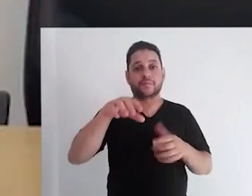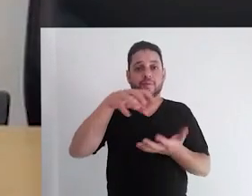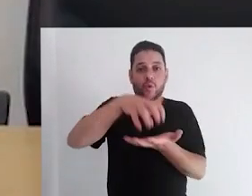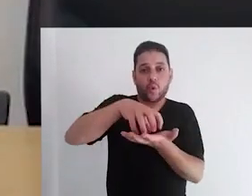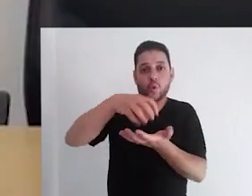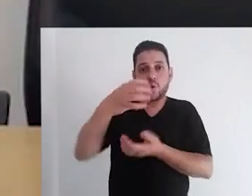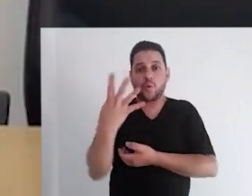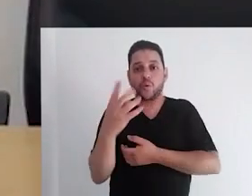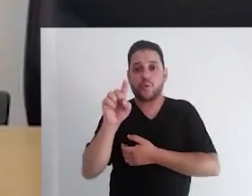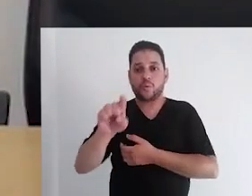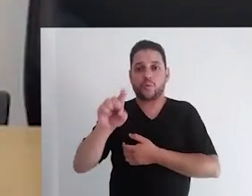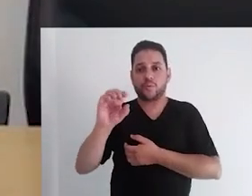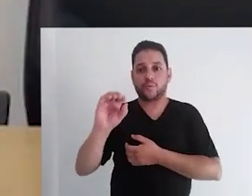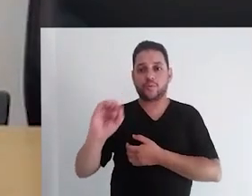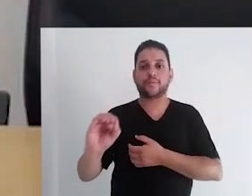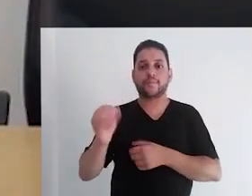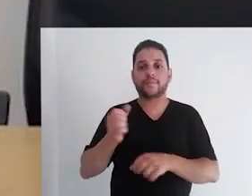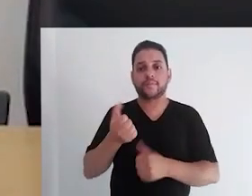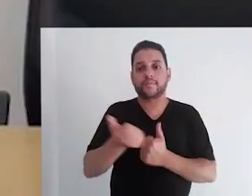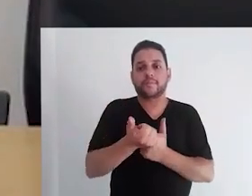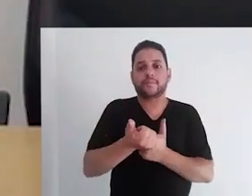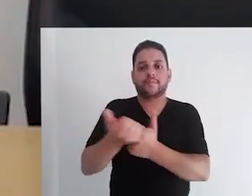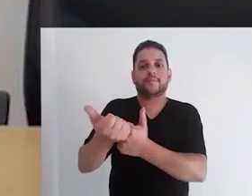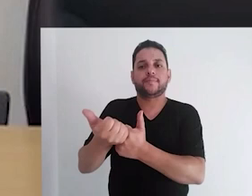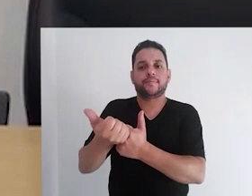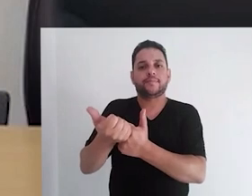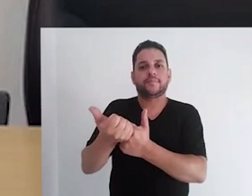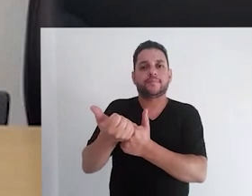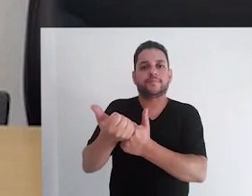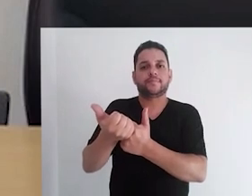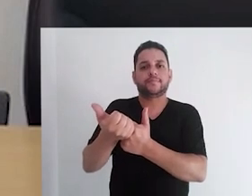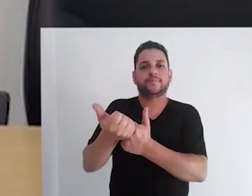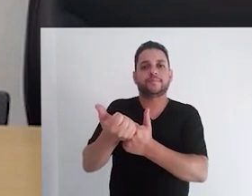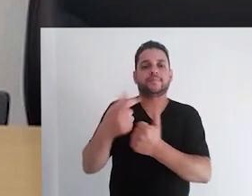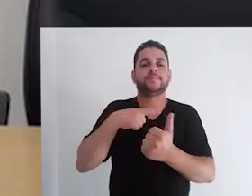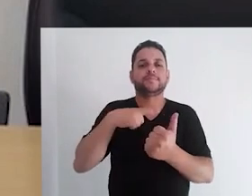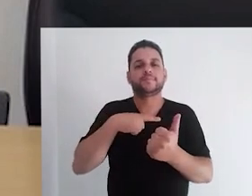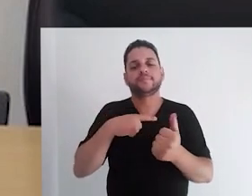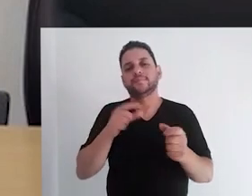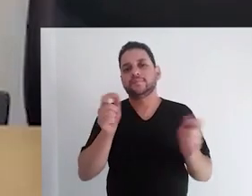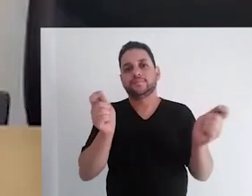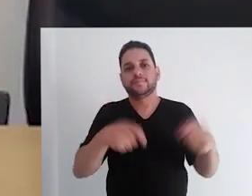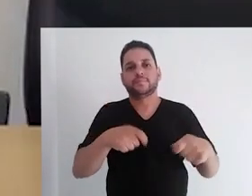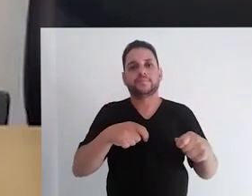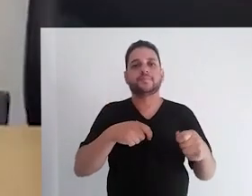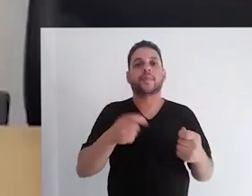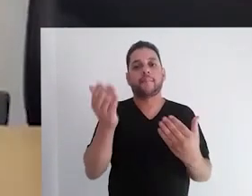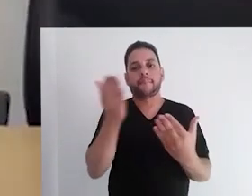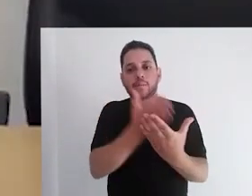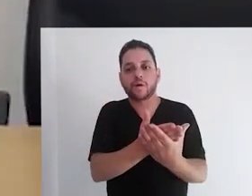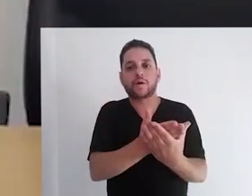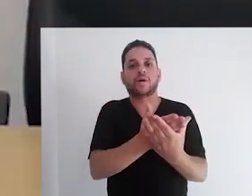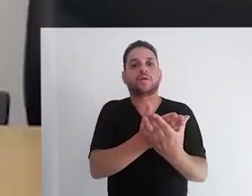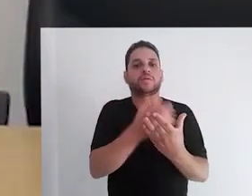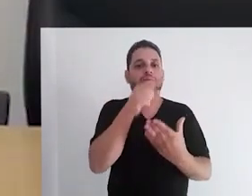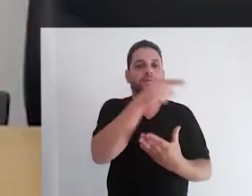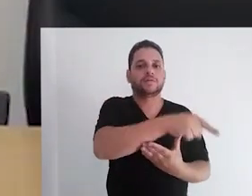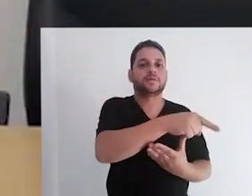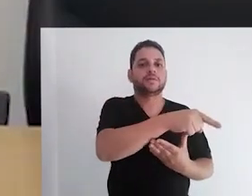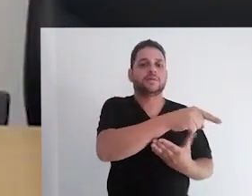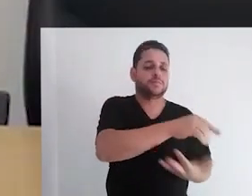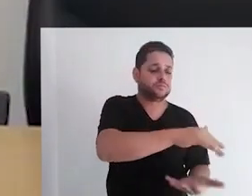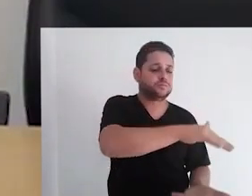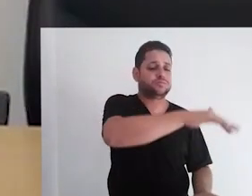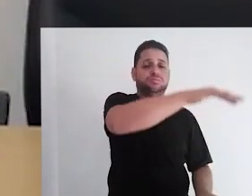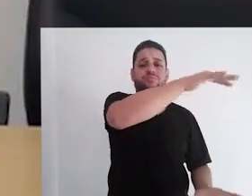4.0, que é de apoiar essas unidades, recebendo em redistribuição processos de unidades que estejam com acervo muito